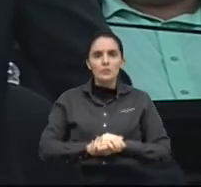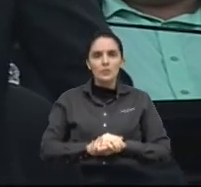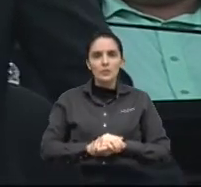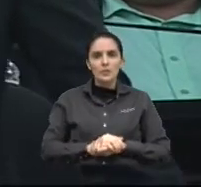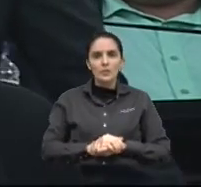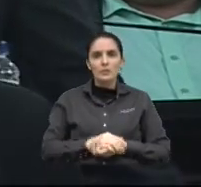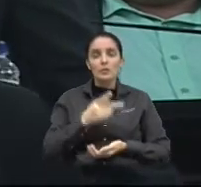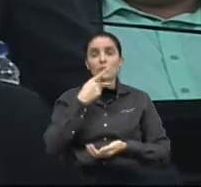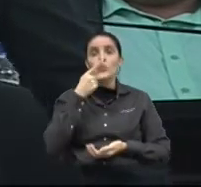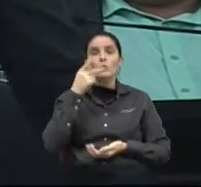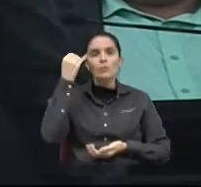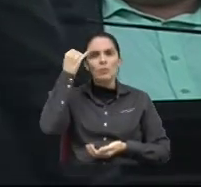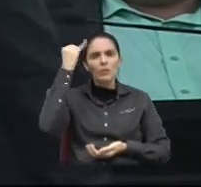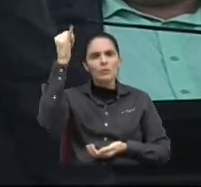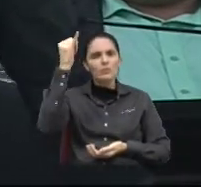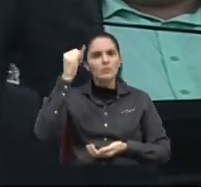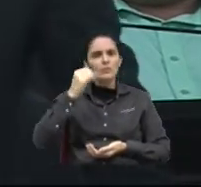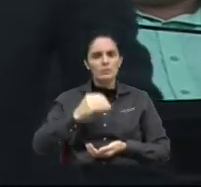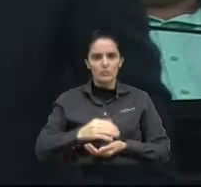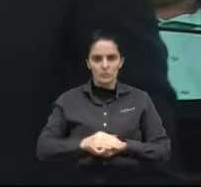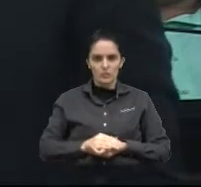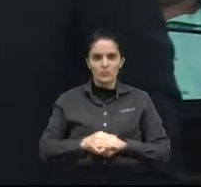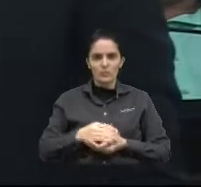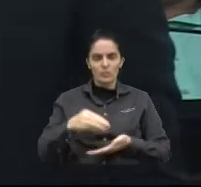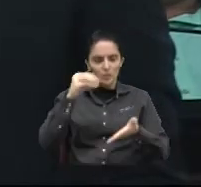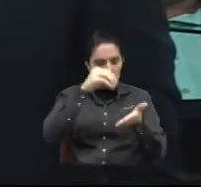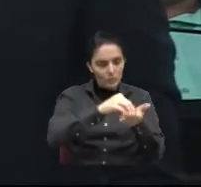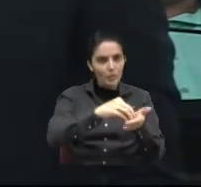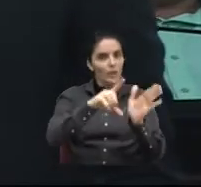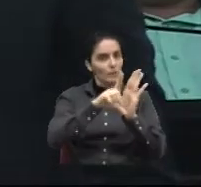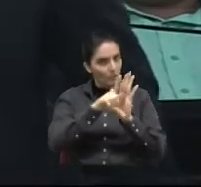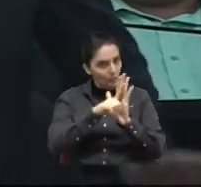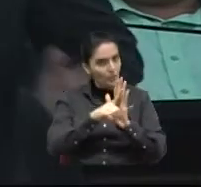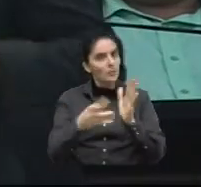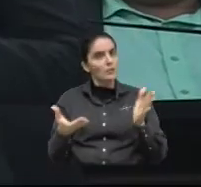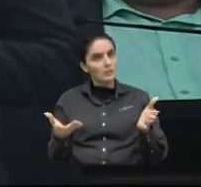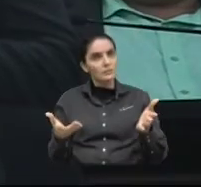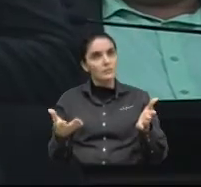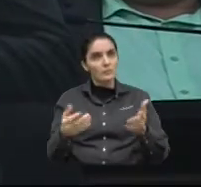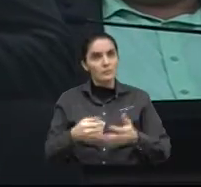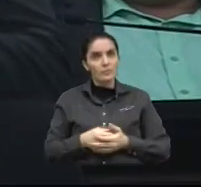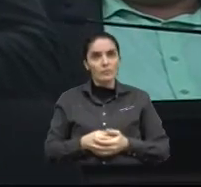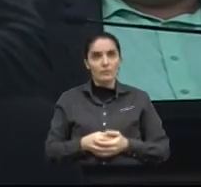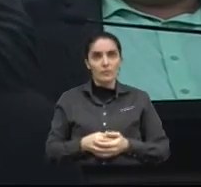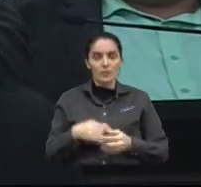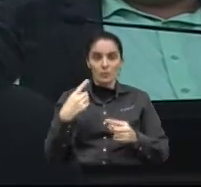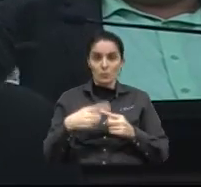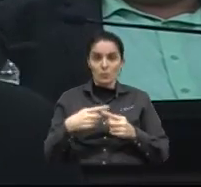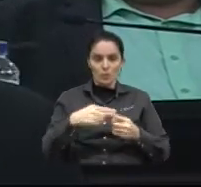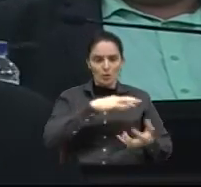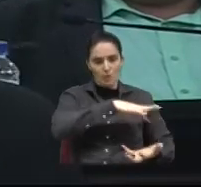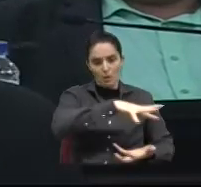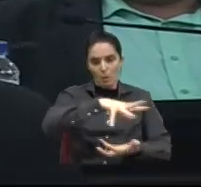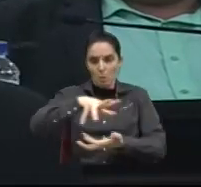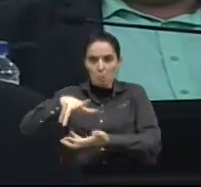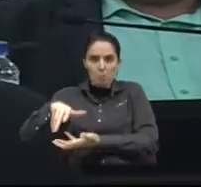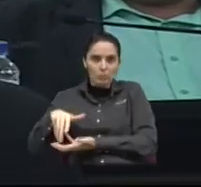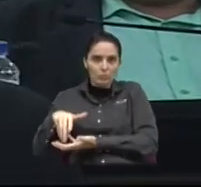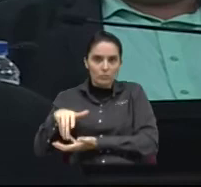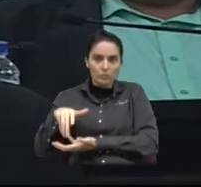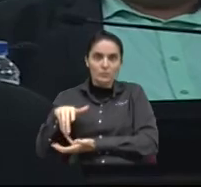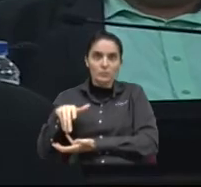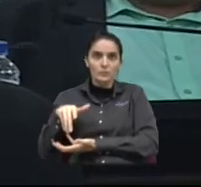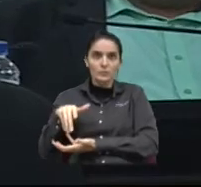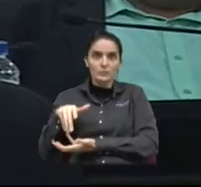teologia nosso pensamento ideológico na lei apesar de vivermos num mundo globalizado o